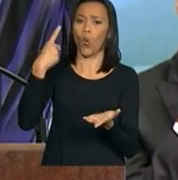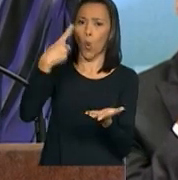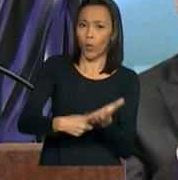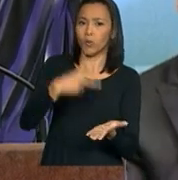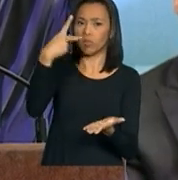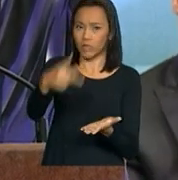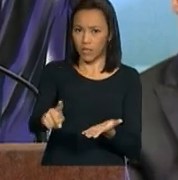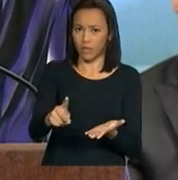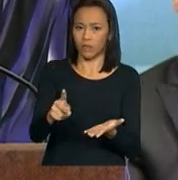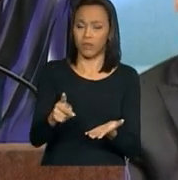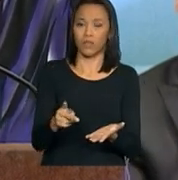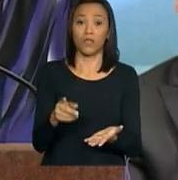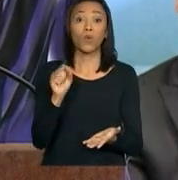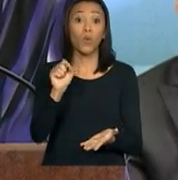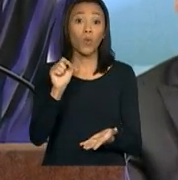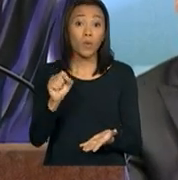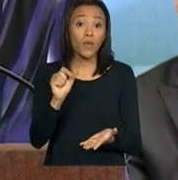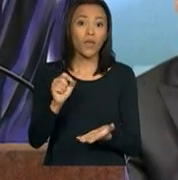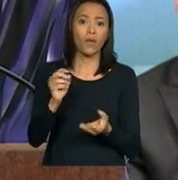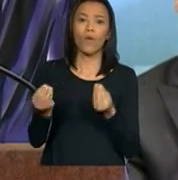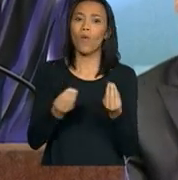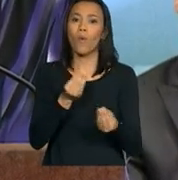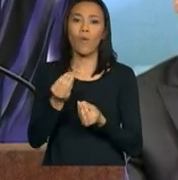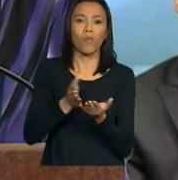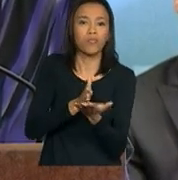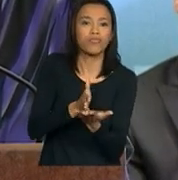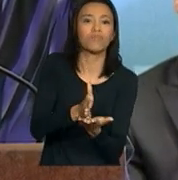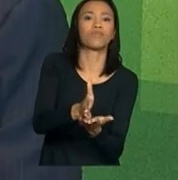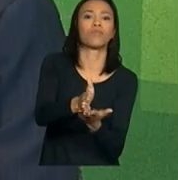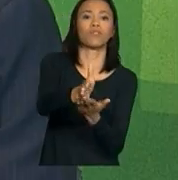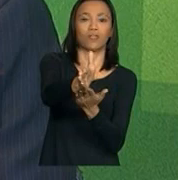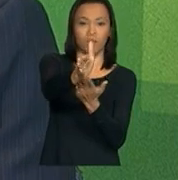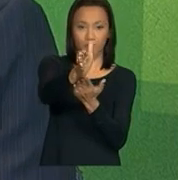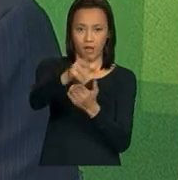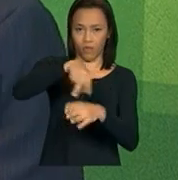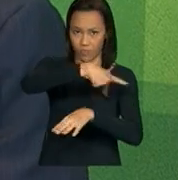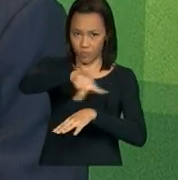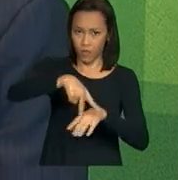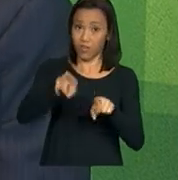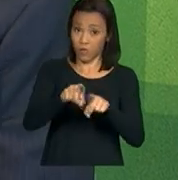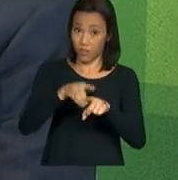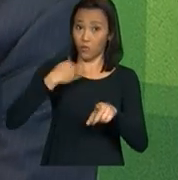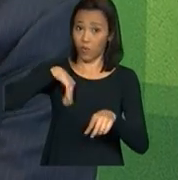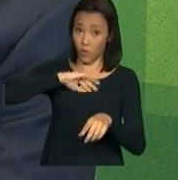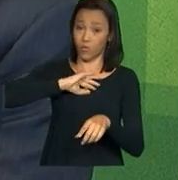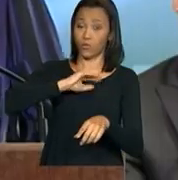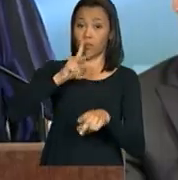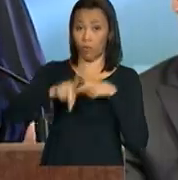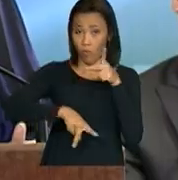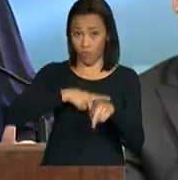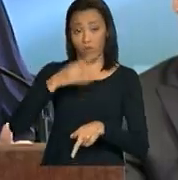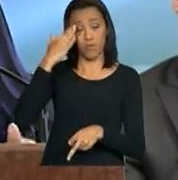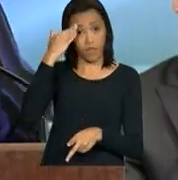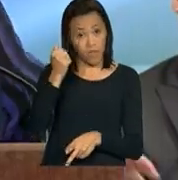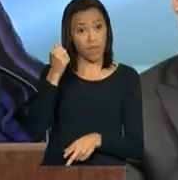Manuel com Os destinos da nossa nação e do nosso povo sei também